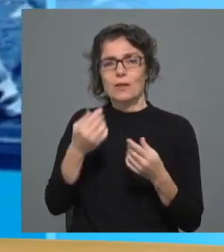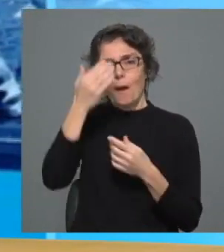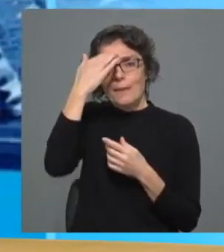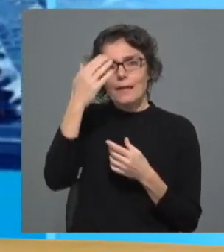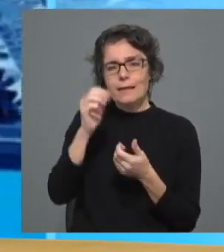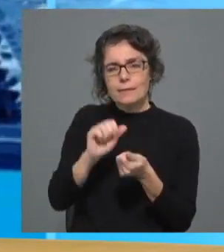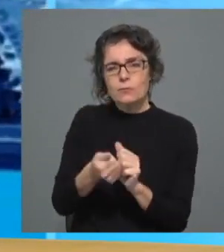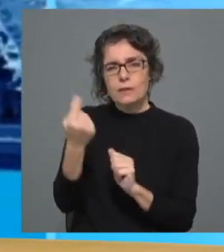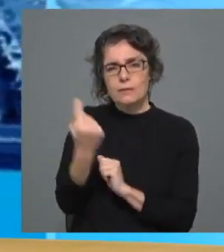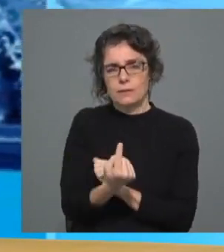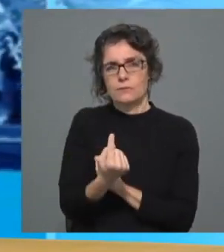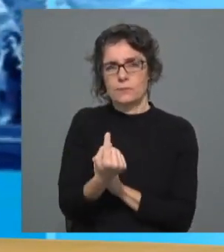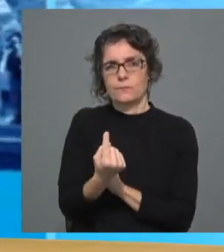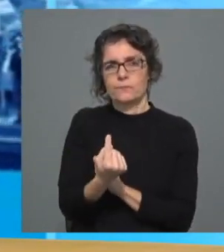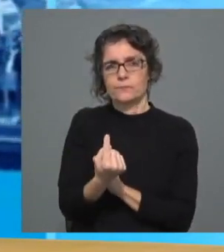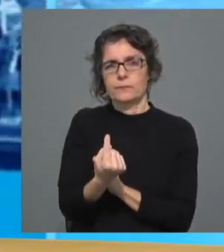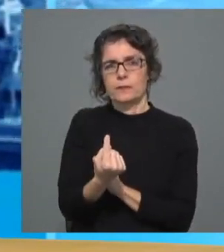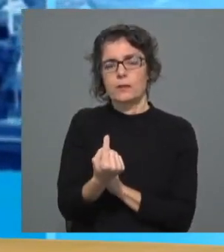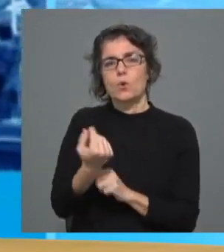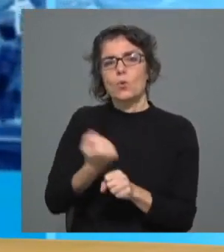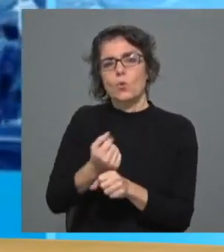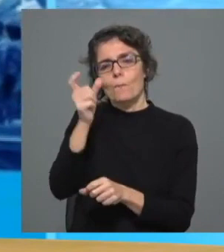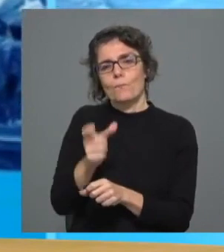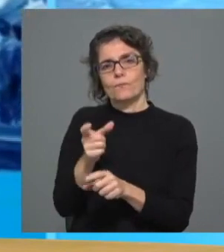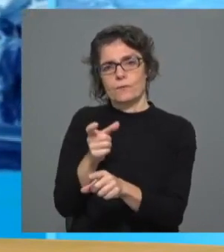dizer, o facto de o trabalhador se sentir